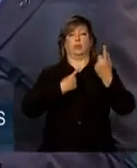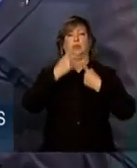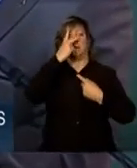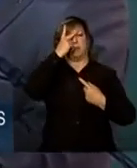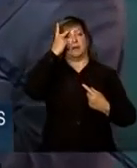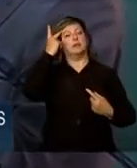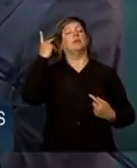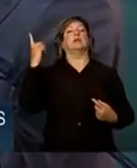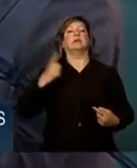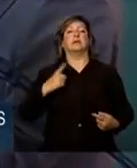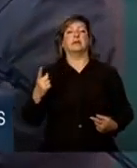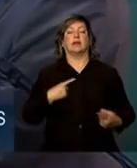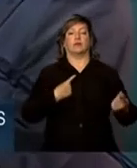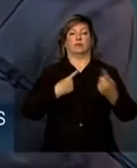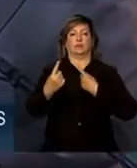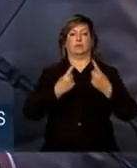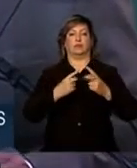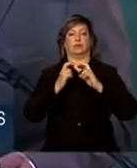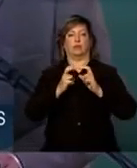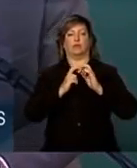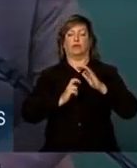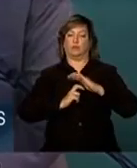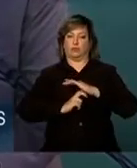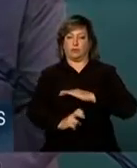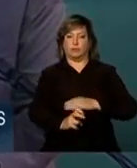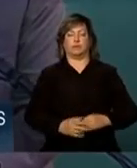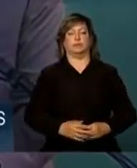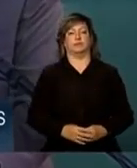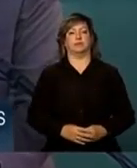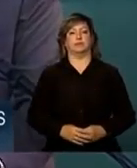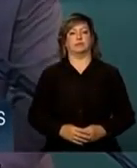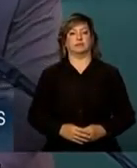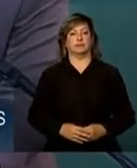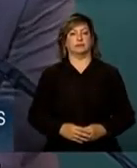são transportadas pelo nosso metrô. E